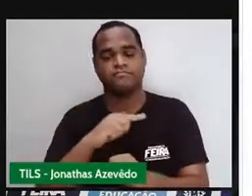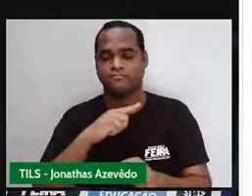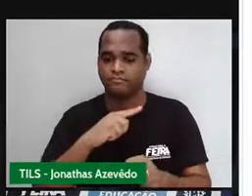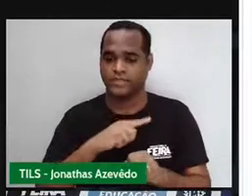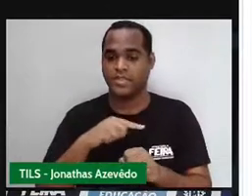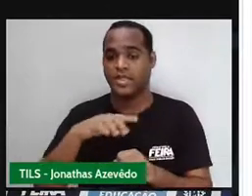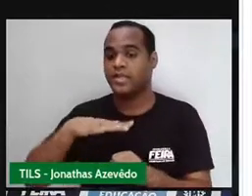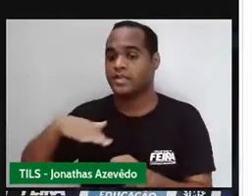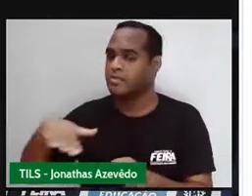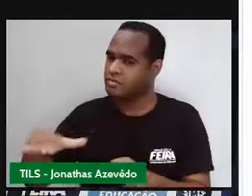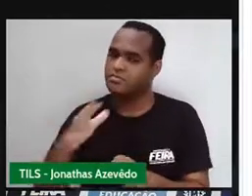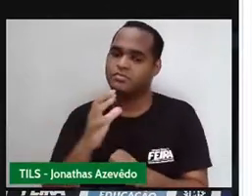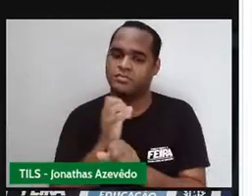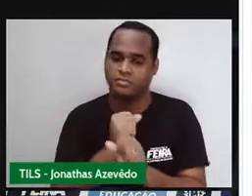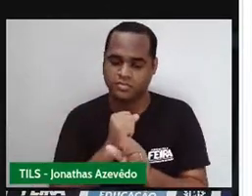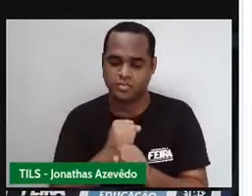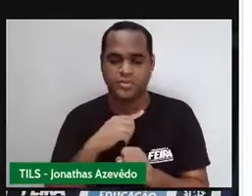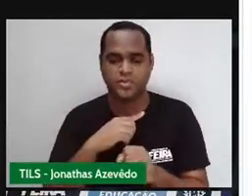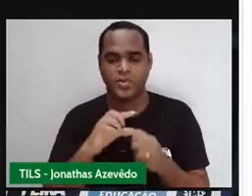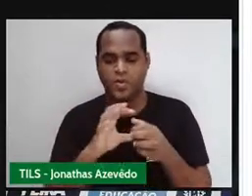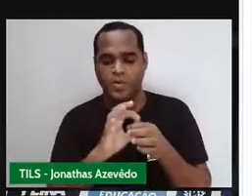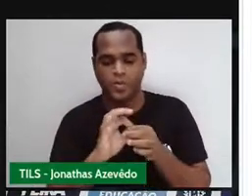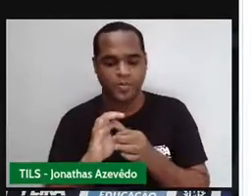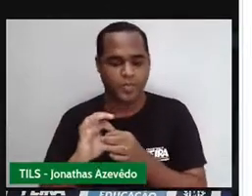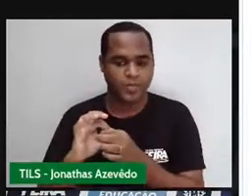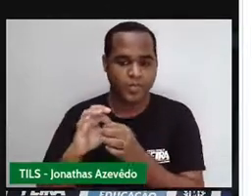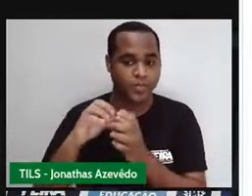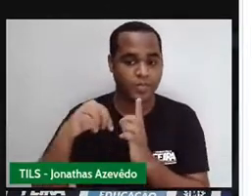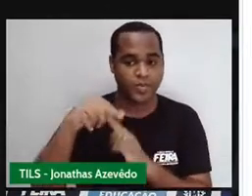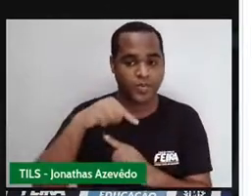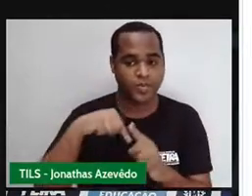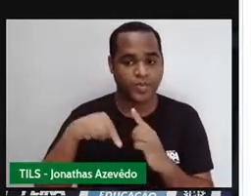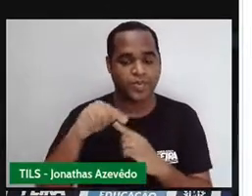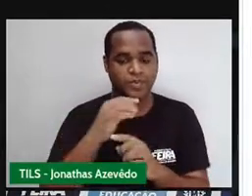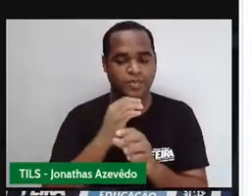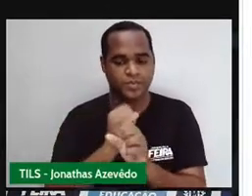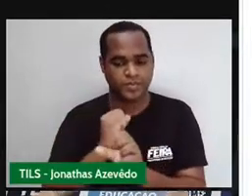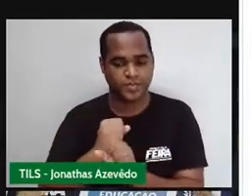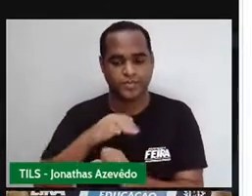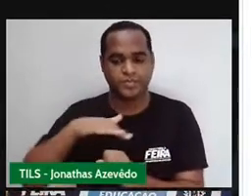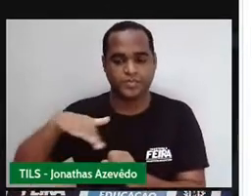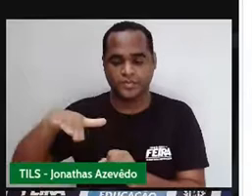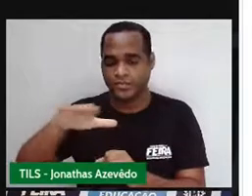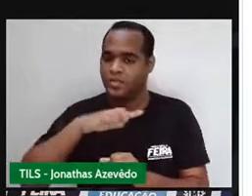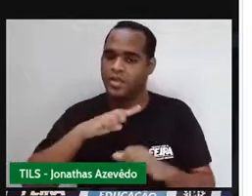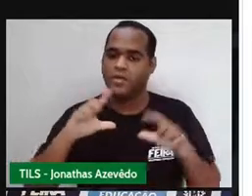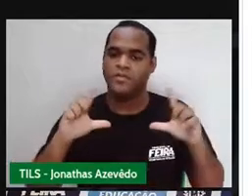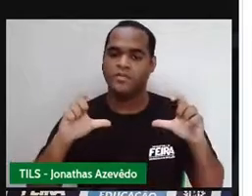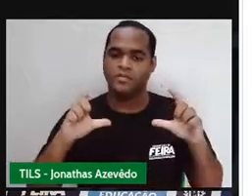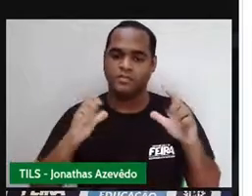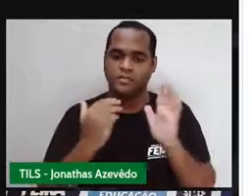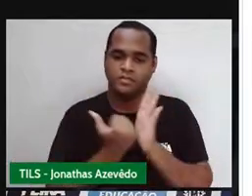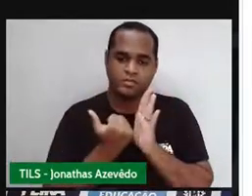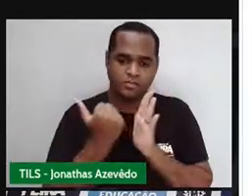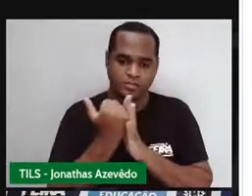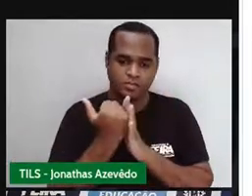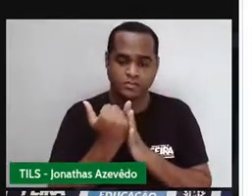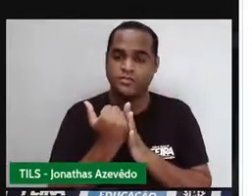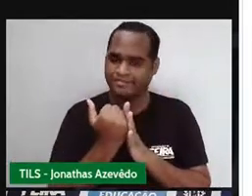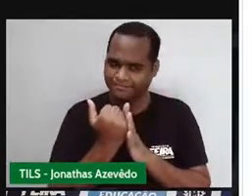calcula as áreas dessa figura e junto a todas elas a gente tem a área da figura maior